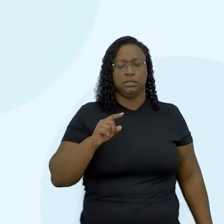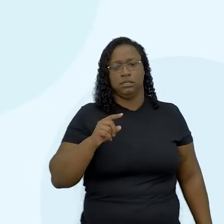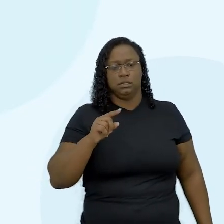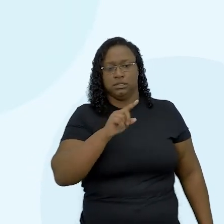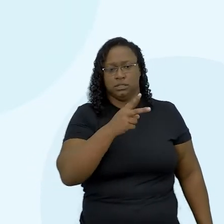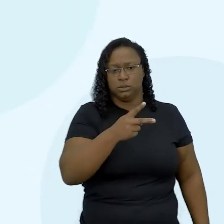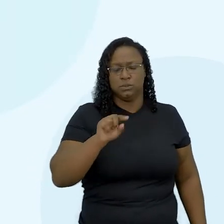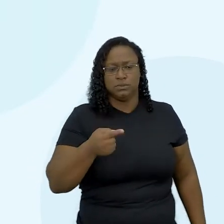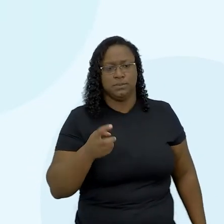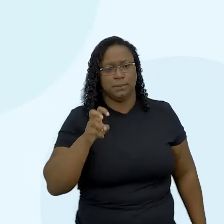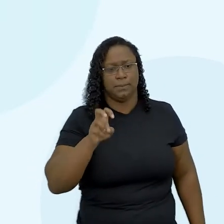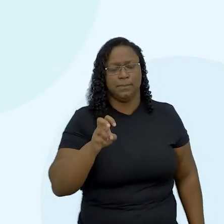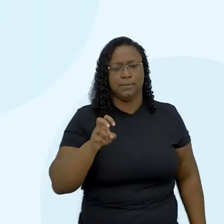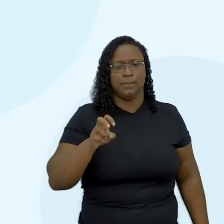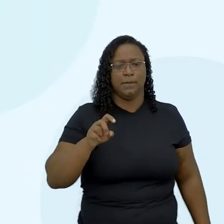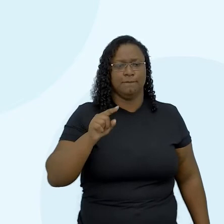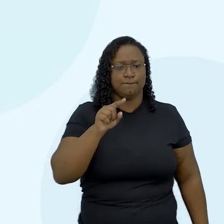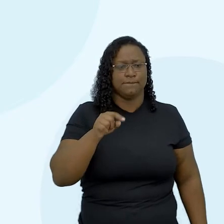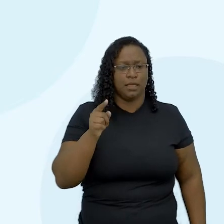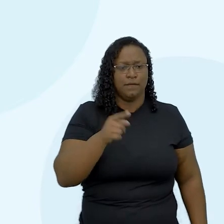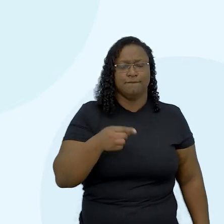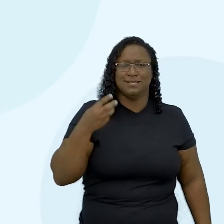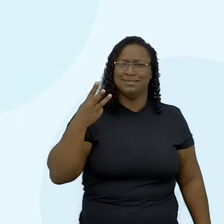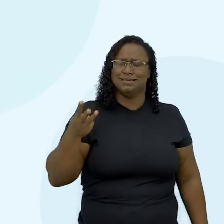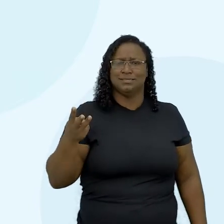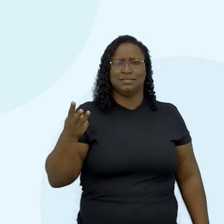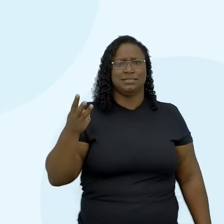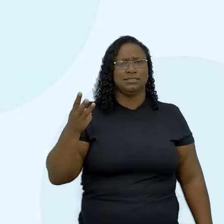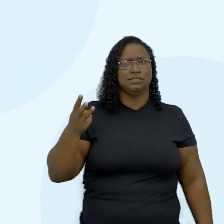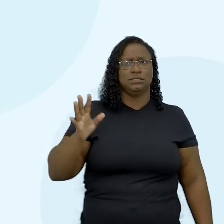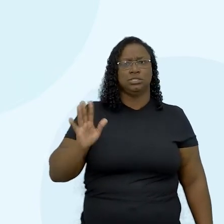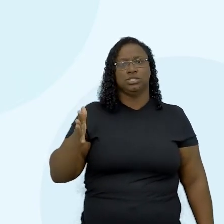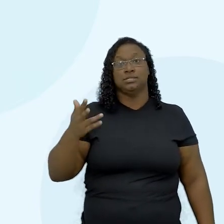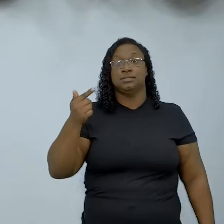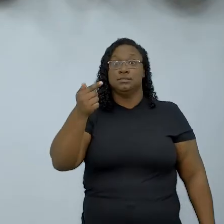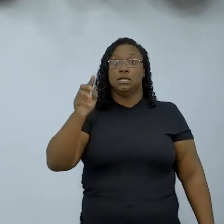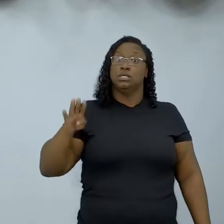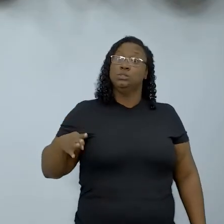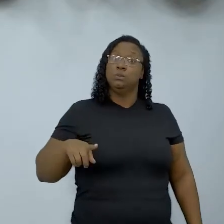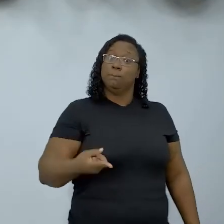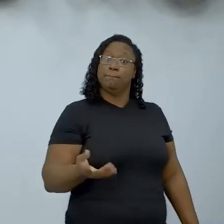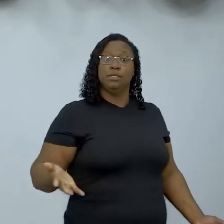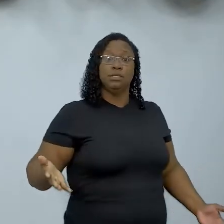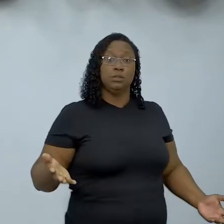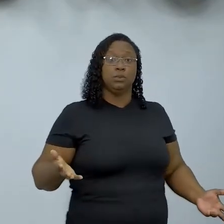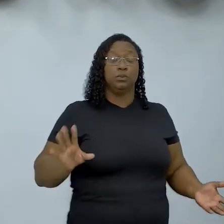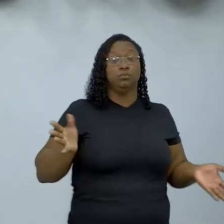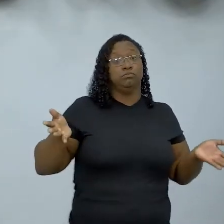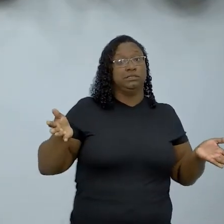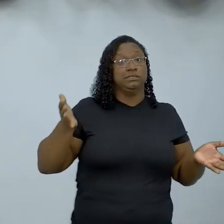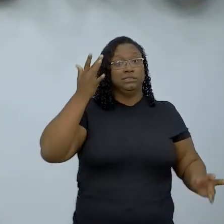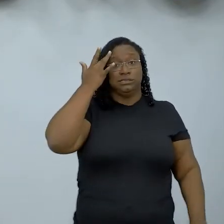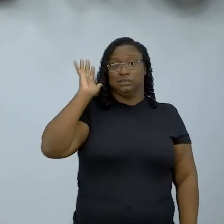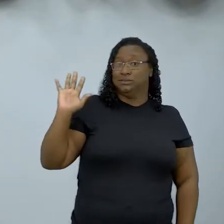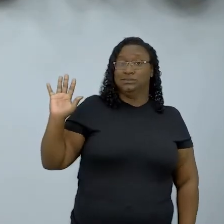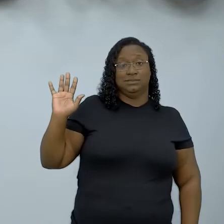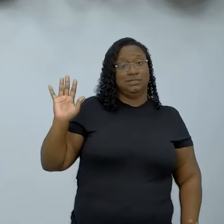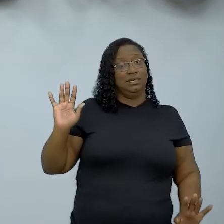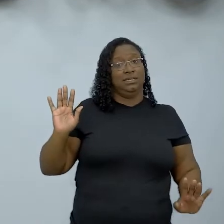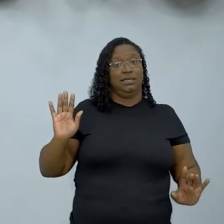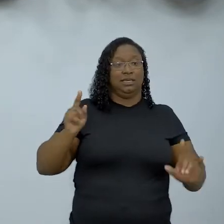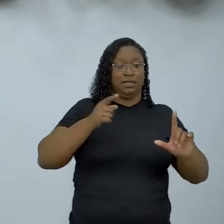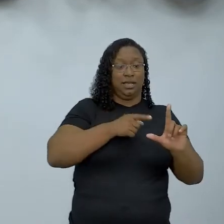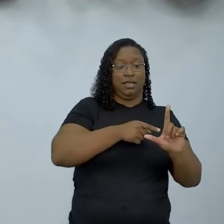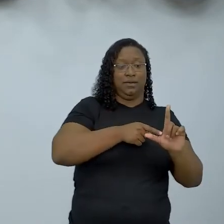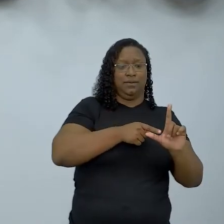naquele momento, né? Então não sei, viu, Mauro? Eu acho que por mais que o outro, né, tá fixo, o outro tá crescendo, aí começou